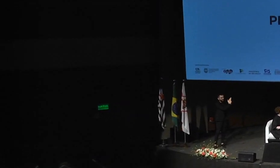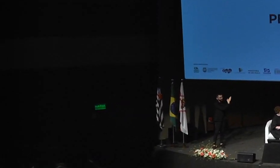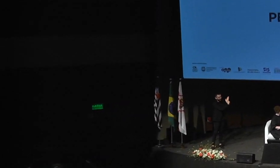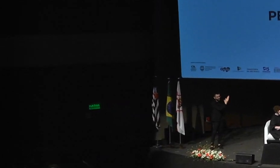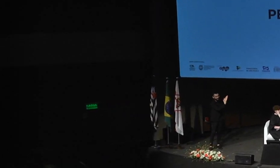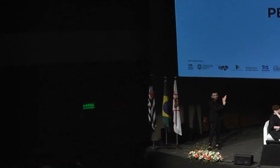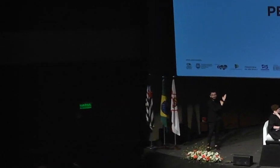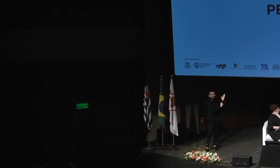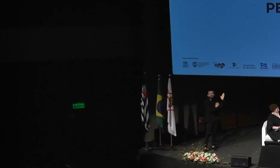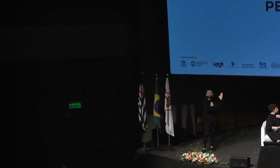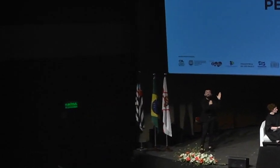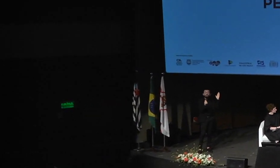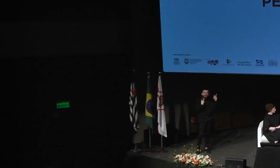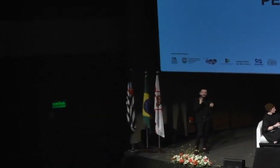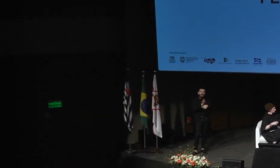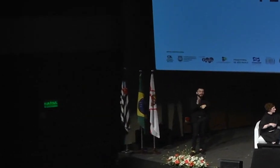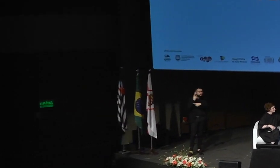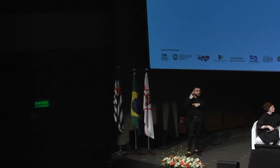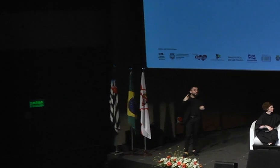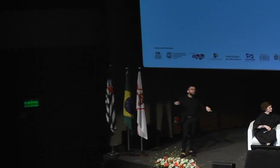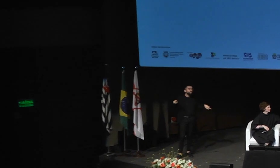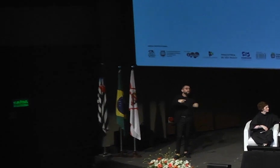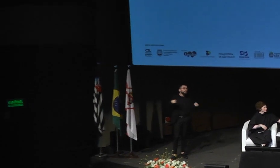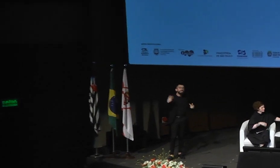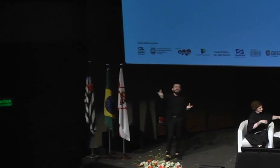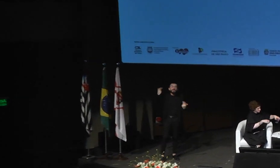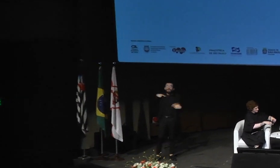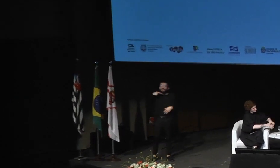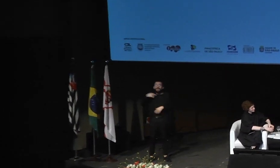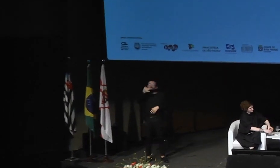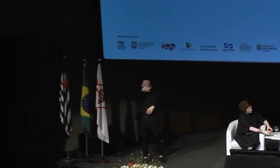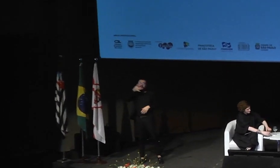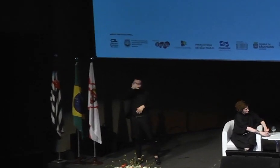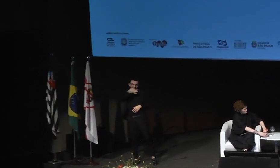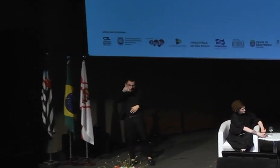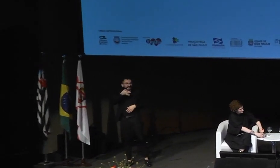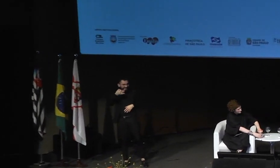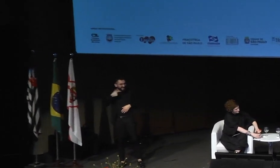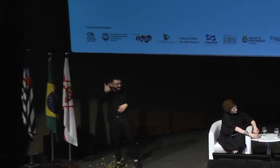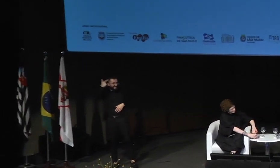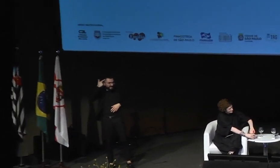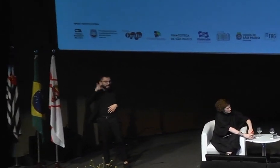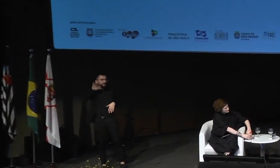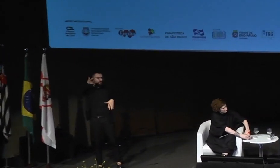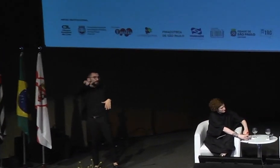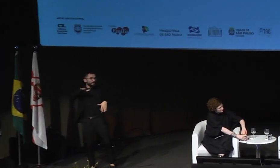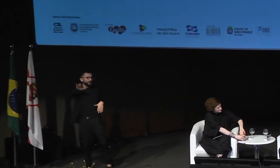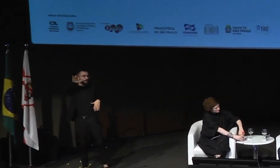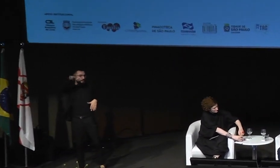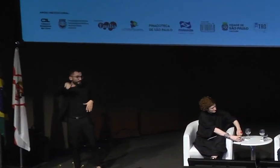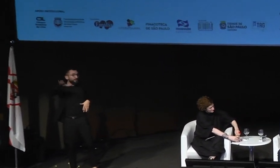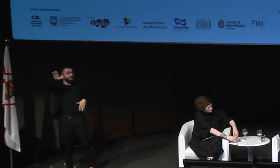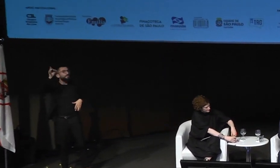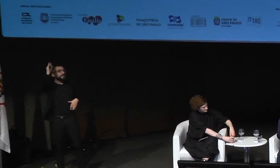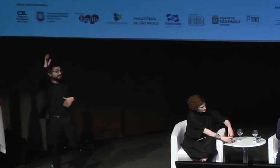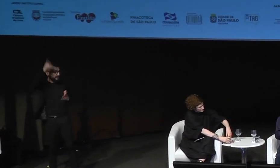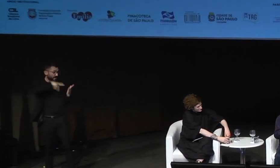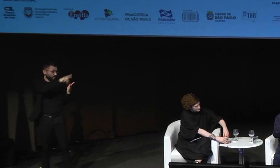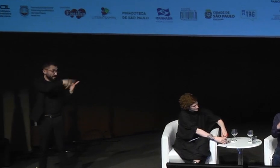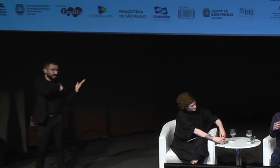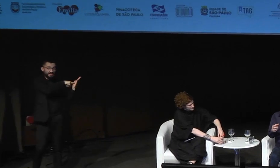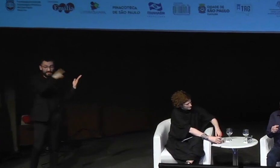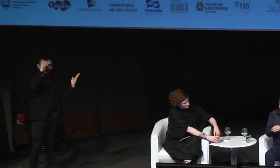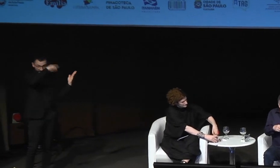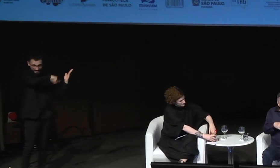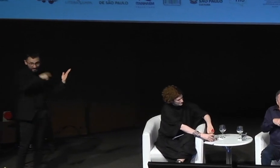verso traz a musicalidade natural da língua falada. E a prosa é mais difícil, porque não traz. É difícil ler em prosa. Em